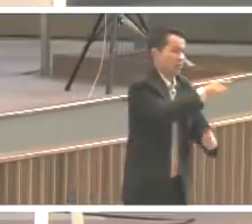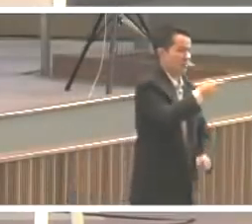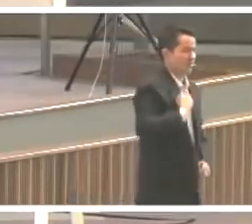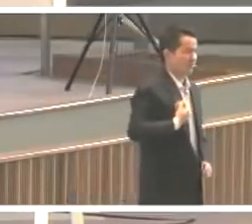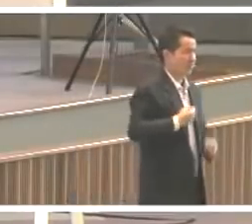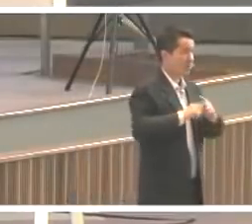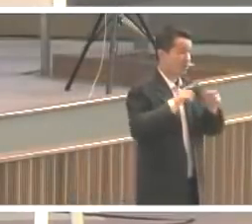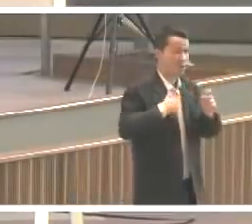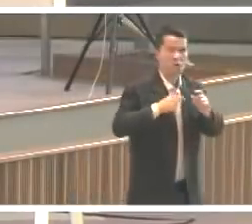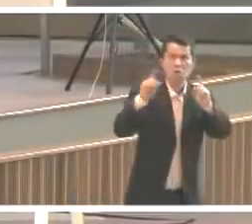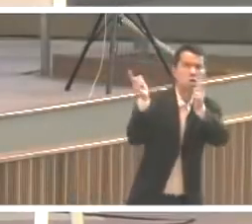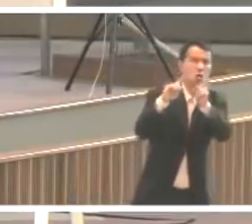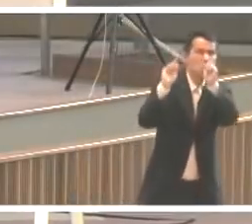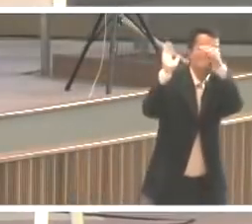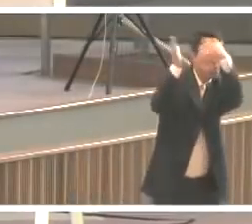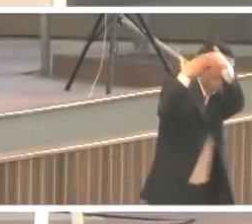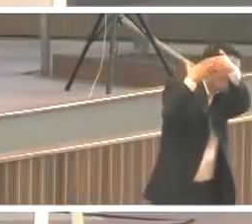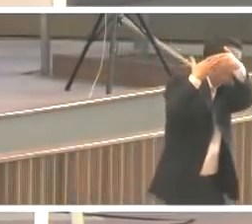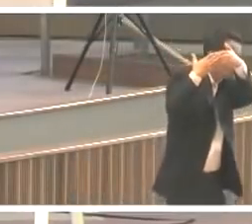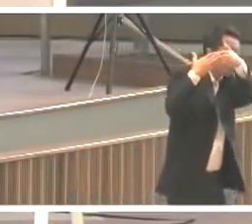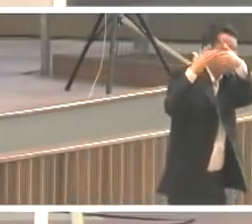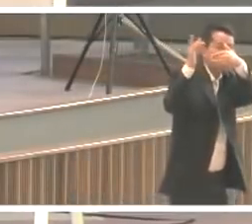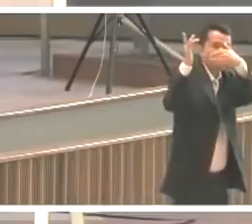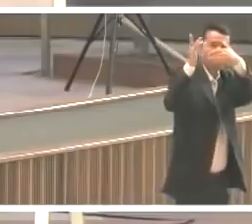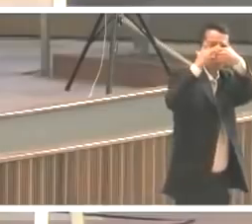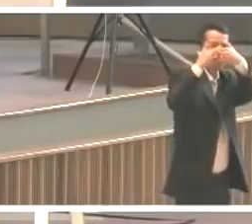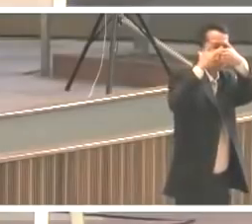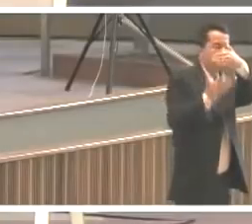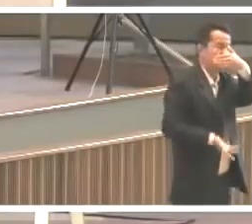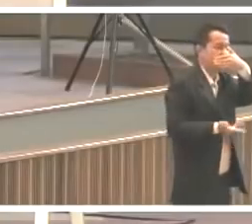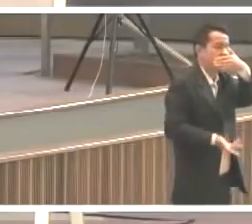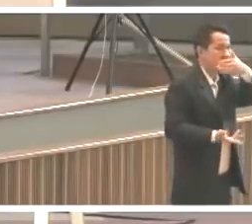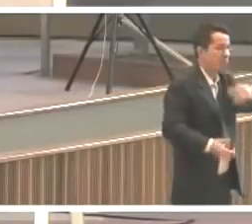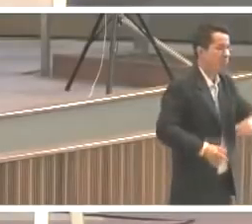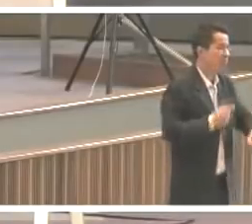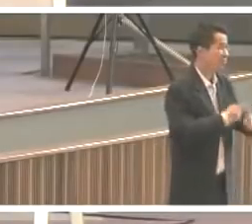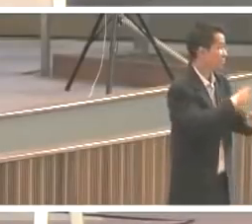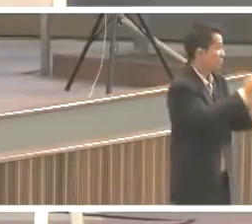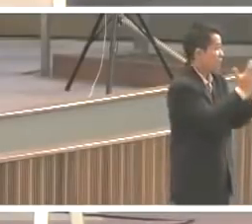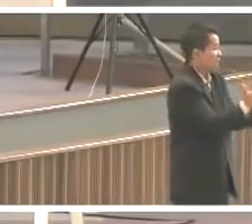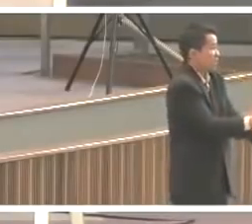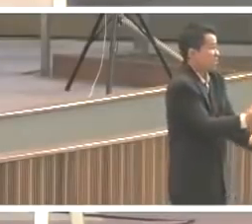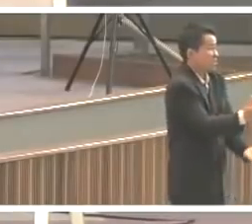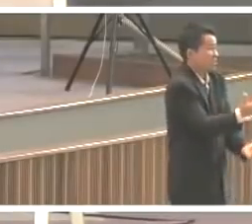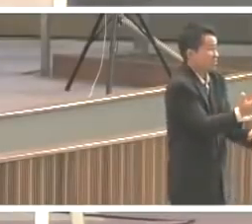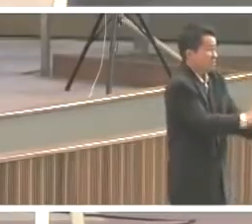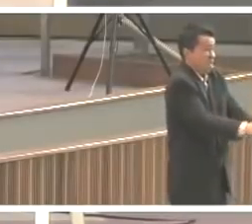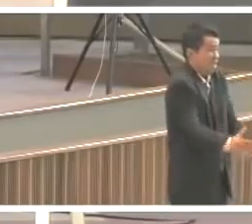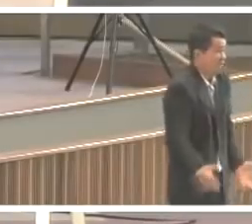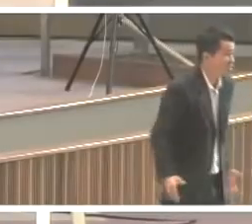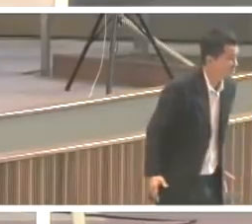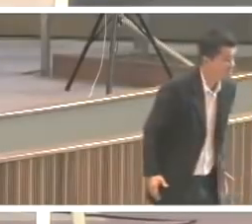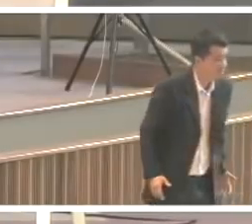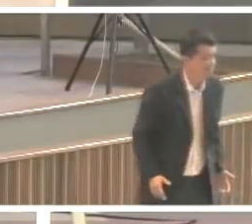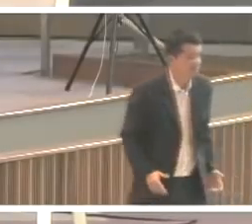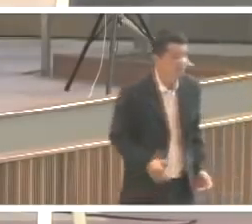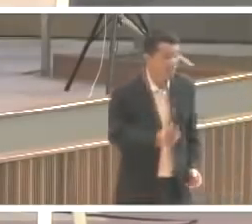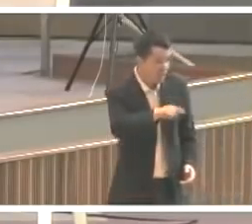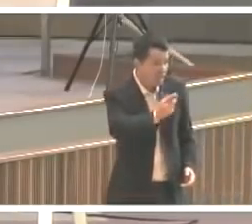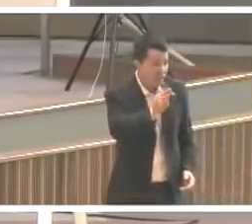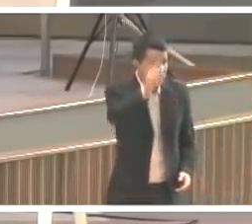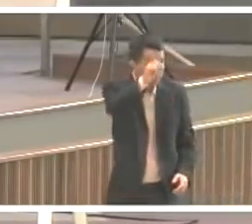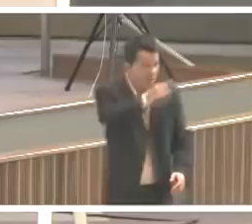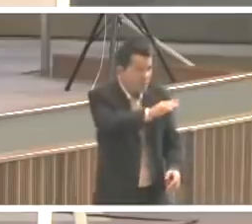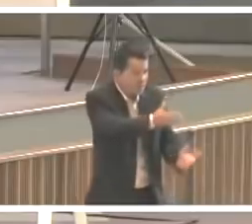fazendo um chamado para você. E esse chamado muitas vezes mexe com as áreas